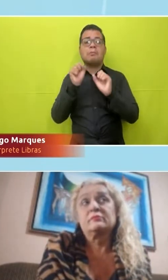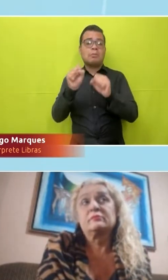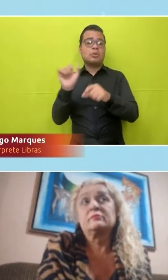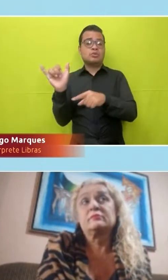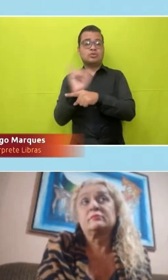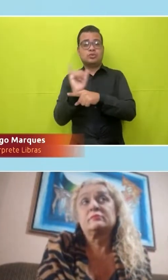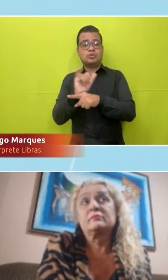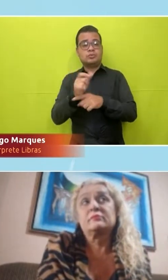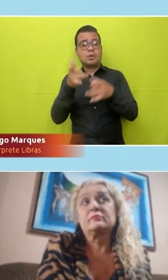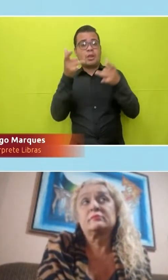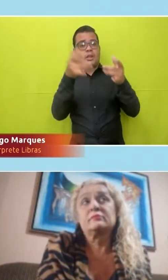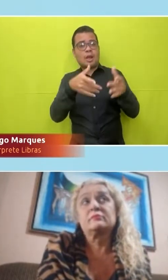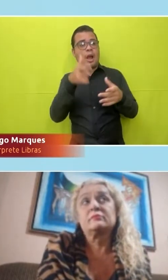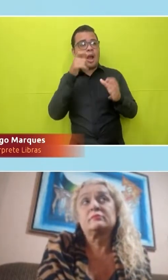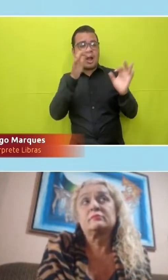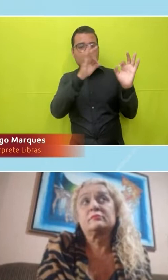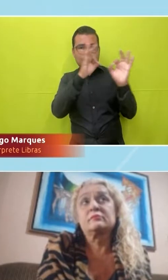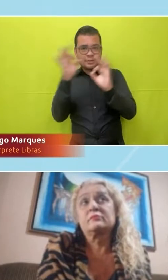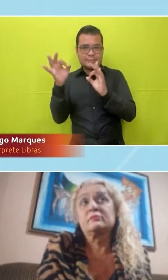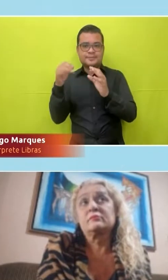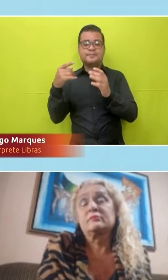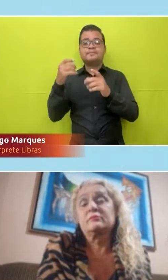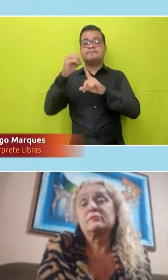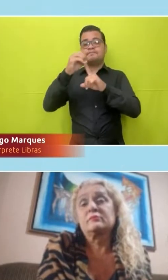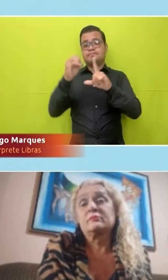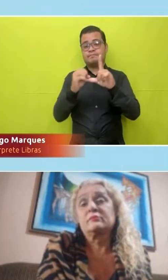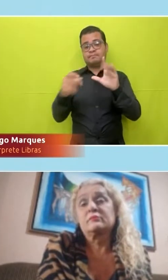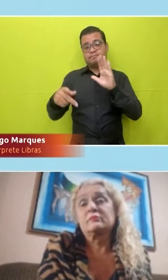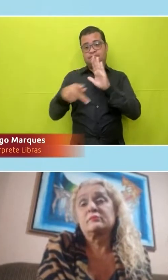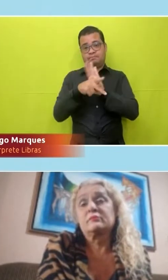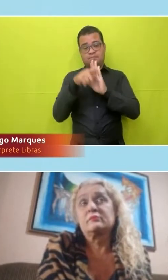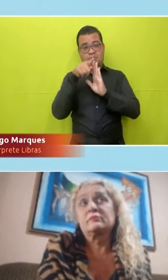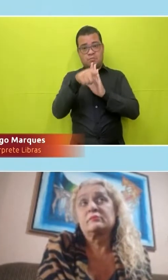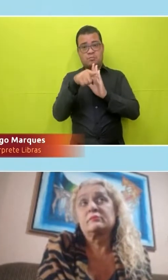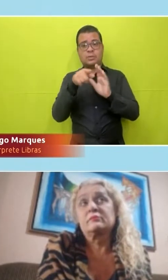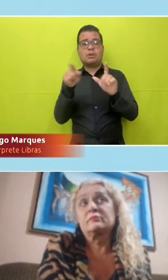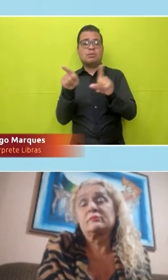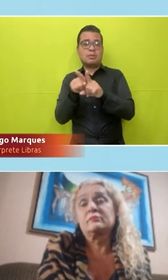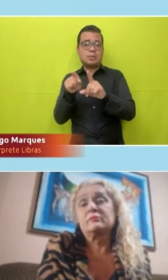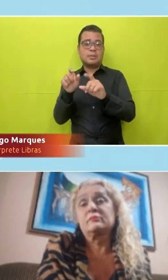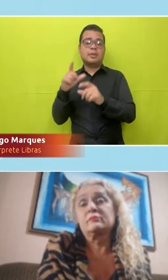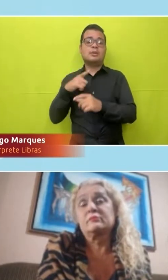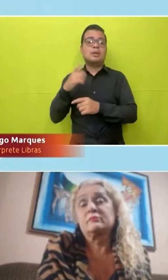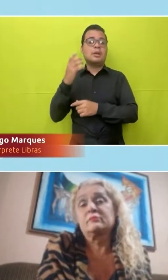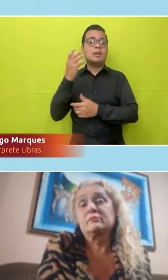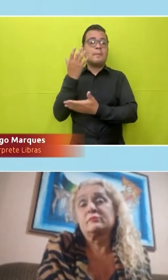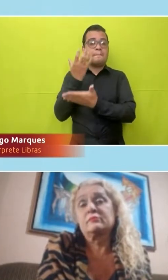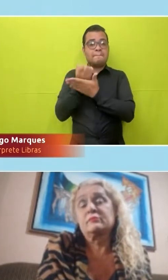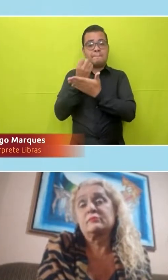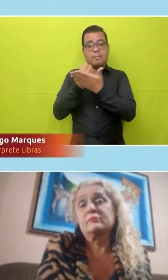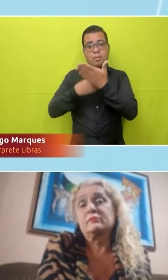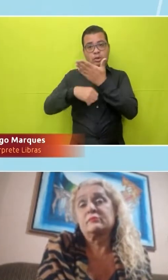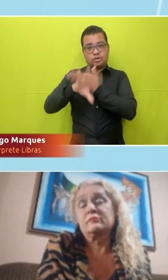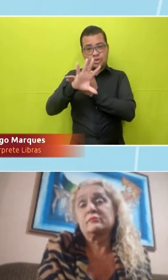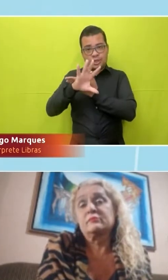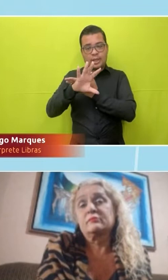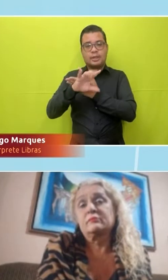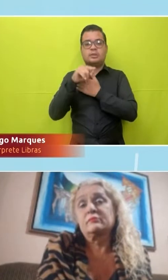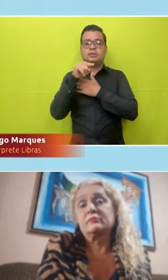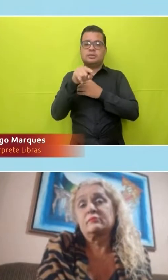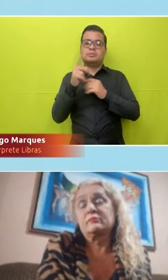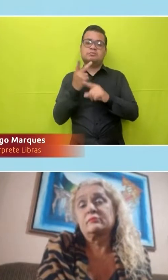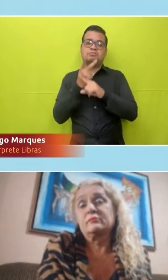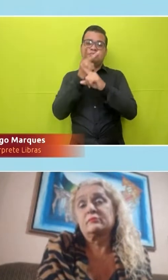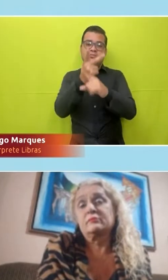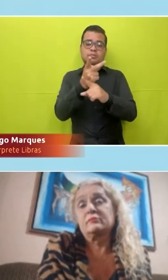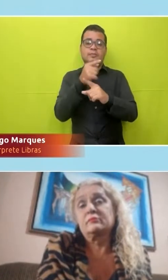YouTube da TV UFG, onde o programa fica salvo, e também em formato de podcast. É só procurar pelos perfis da